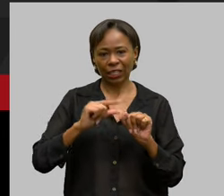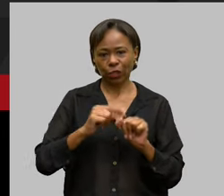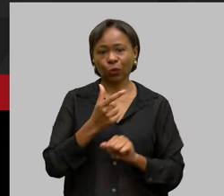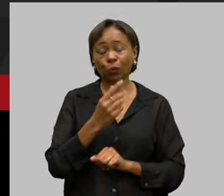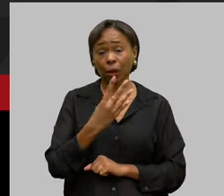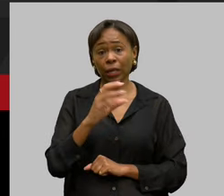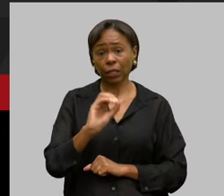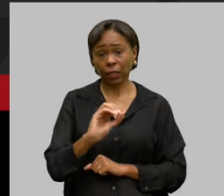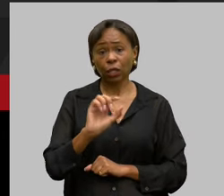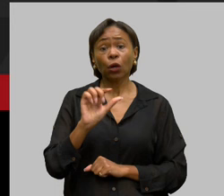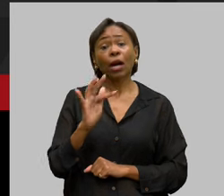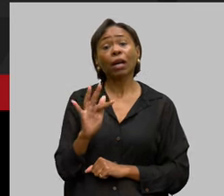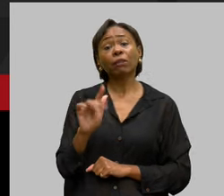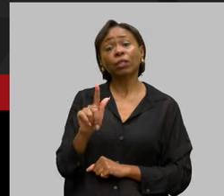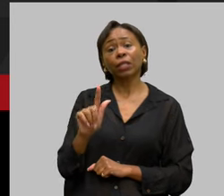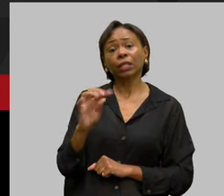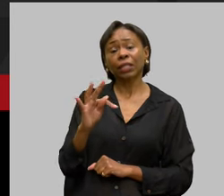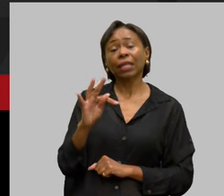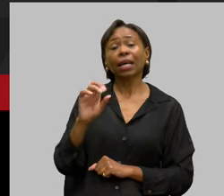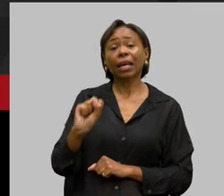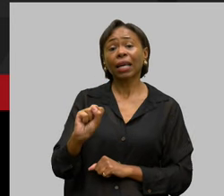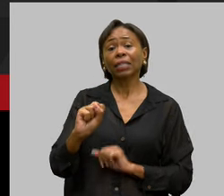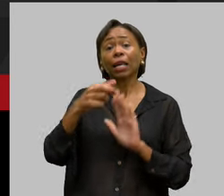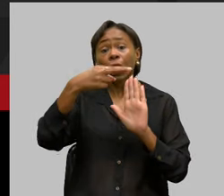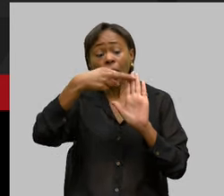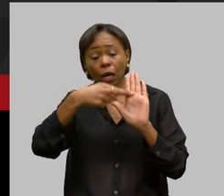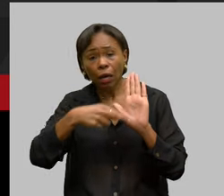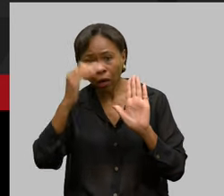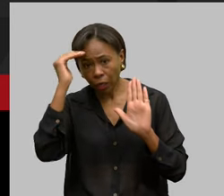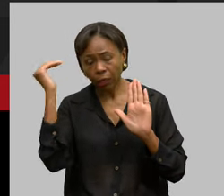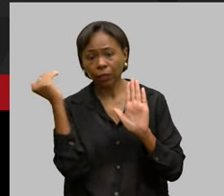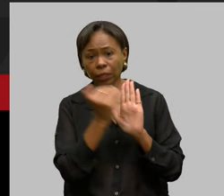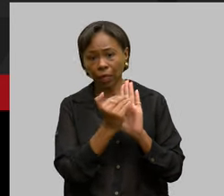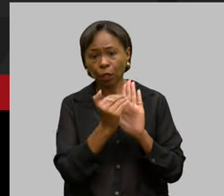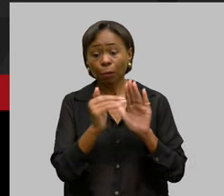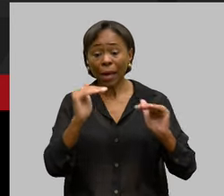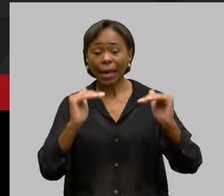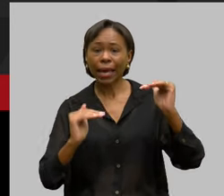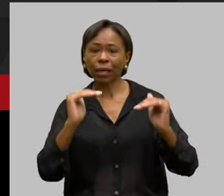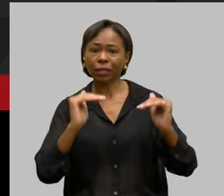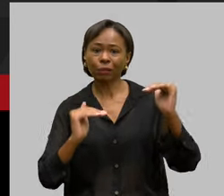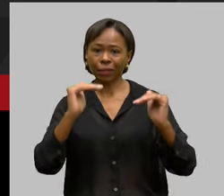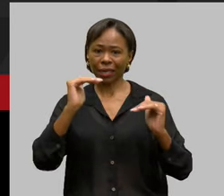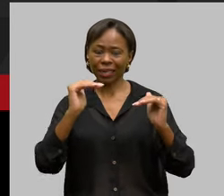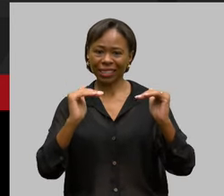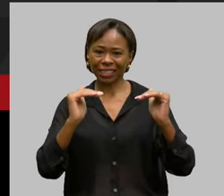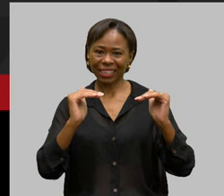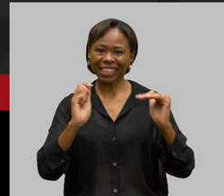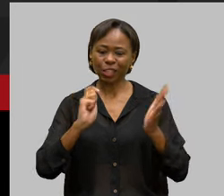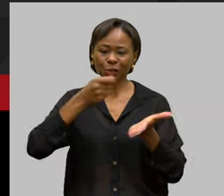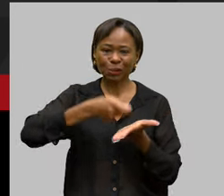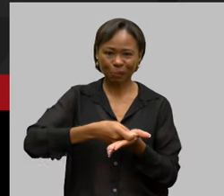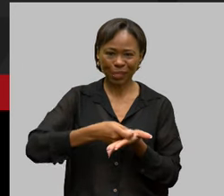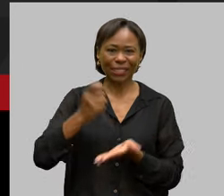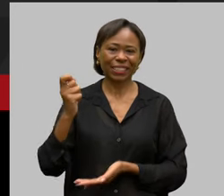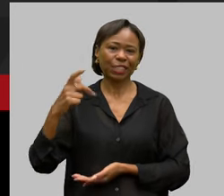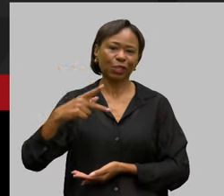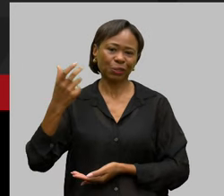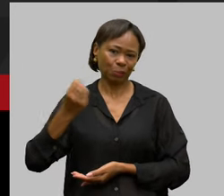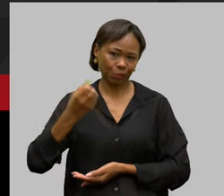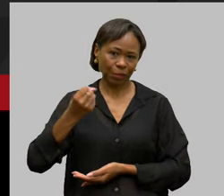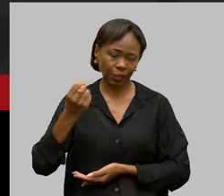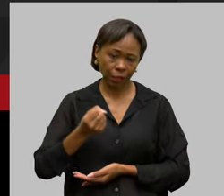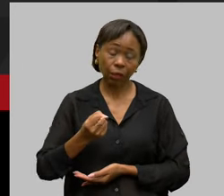critérios para preservar o equilíbrio financeiro e atuarial então pela primeira vez surge de fato pelo menos do ponto de vista